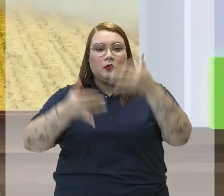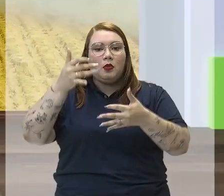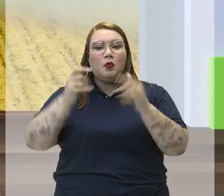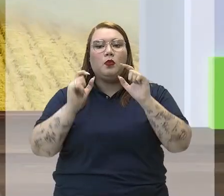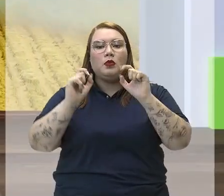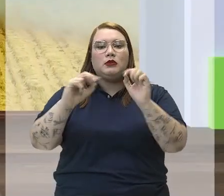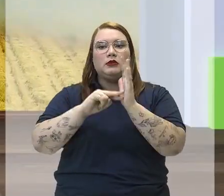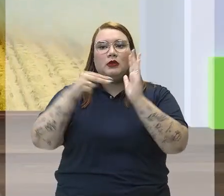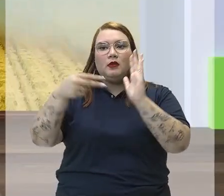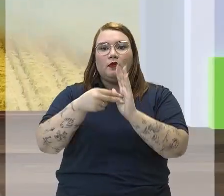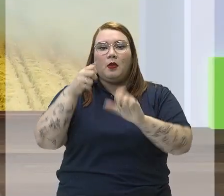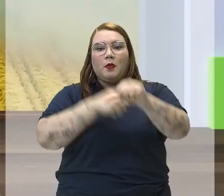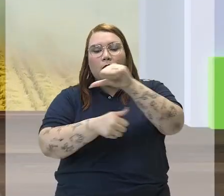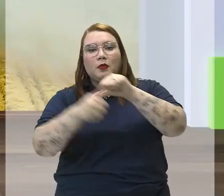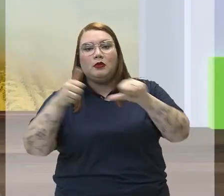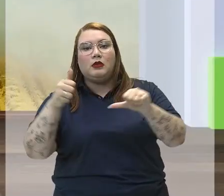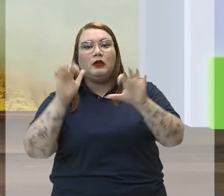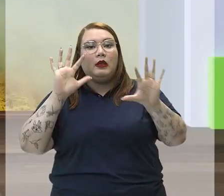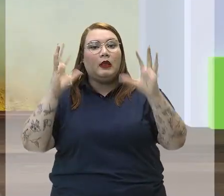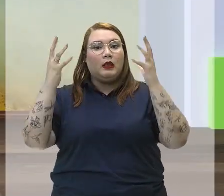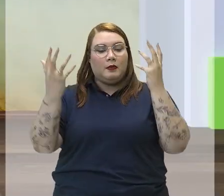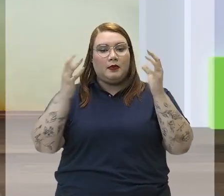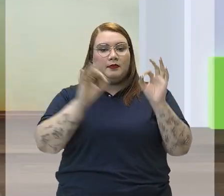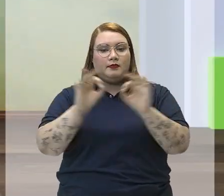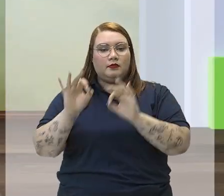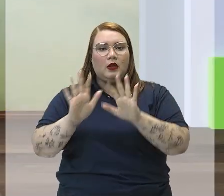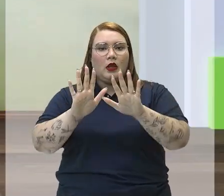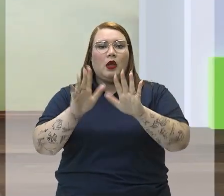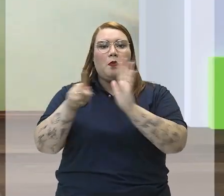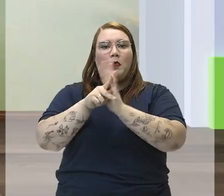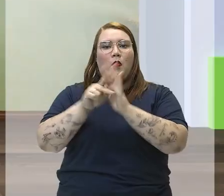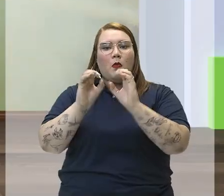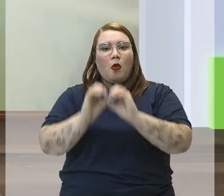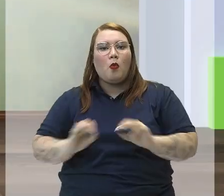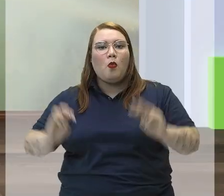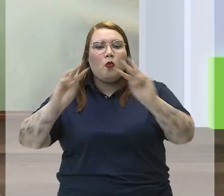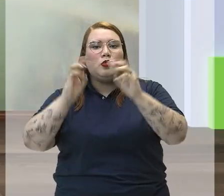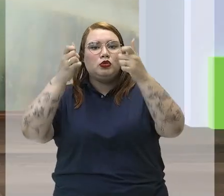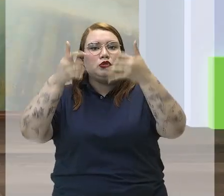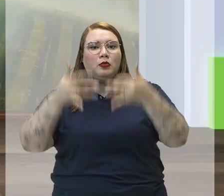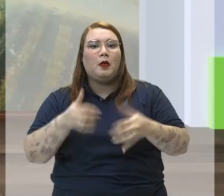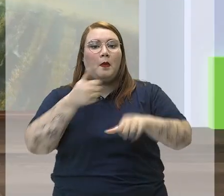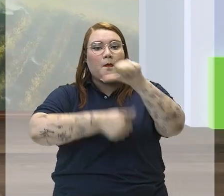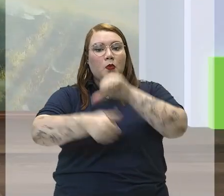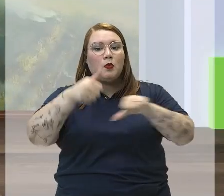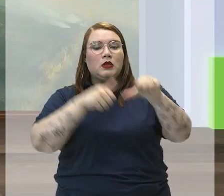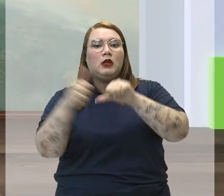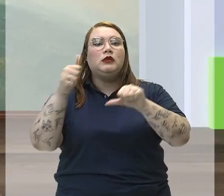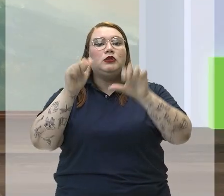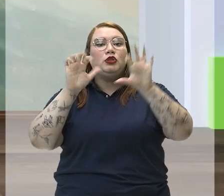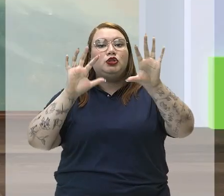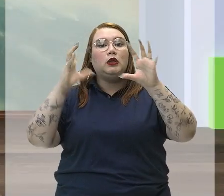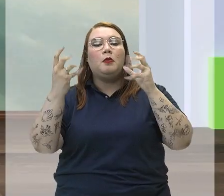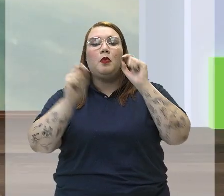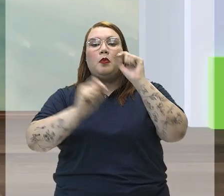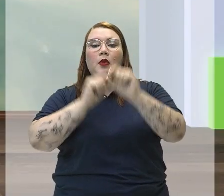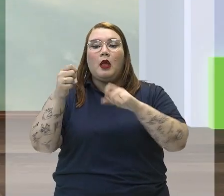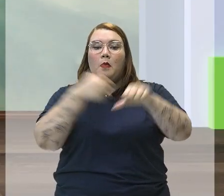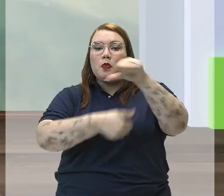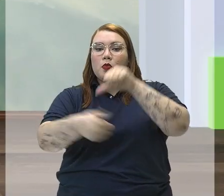que é mudança climática. De acordo com a ONU, as mudanças climáticas elas se referem às